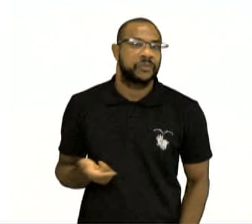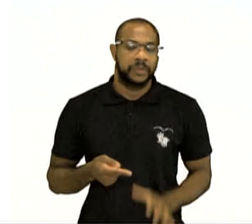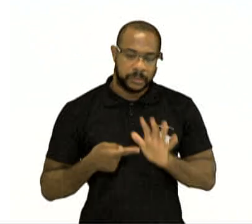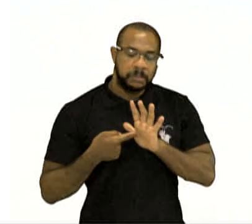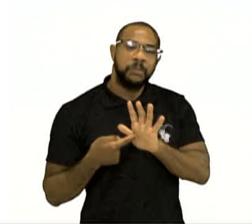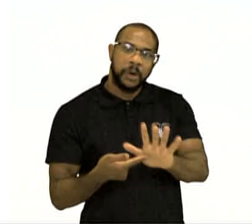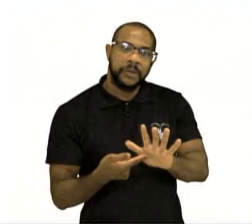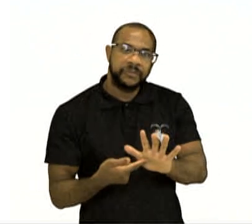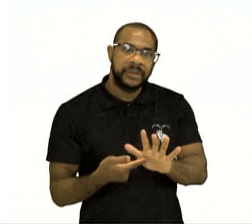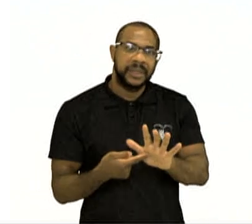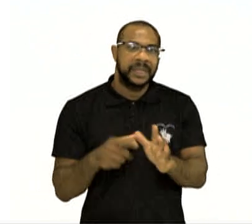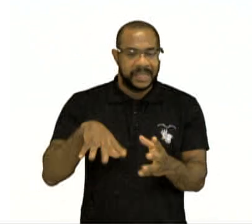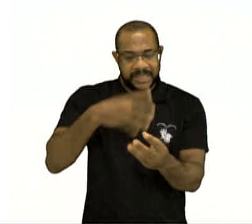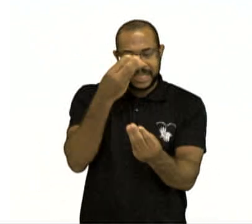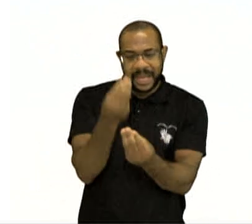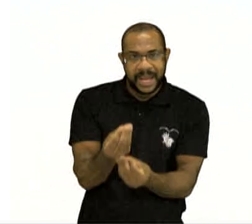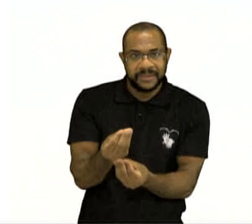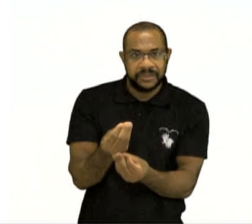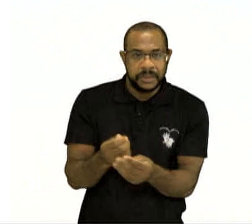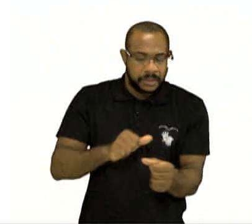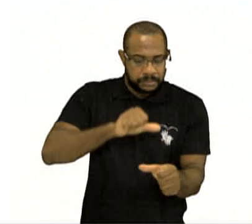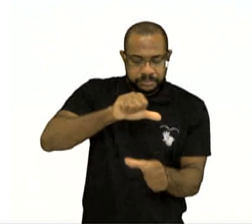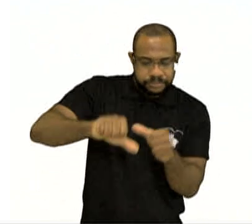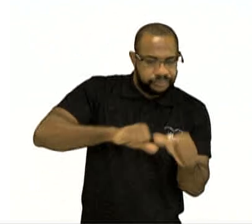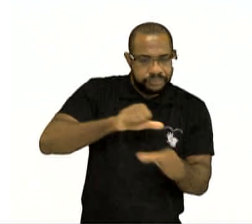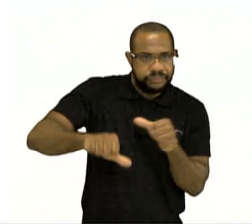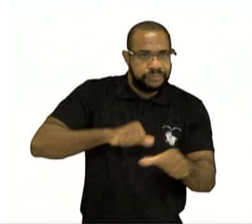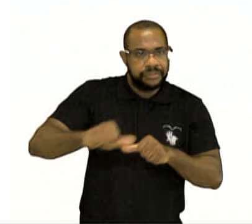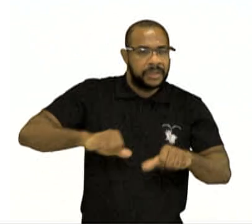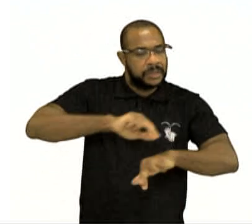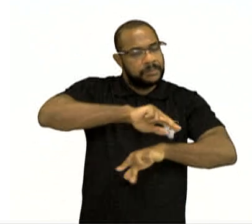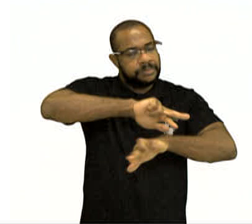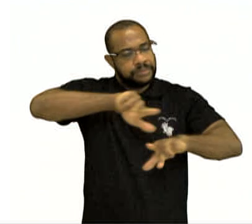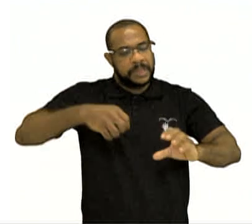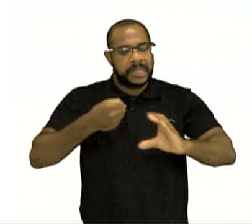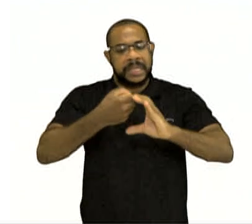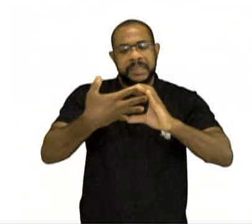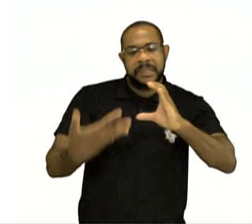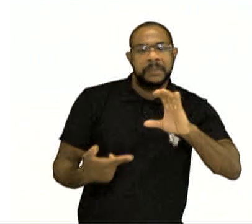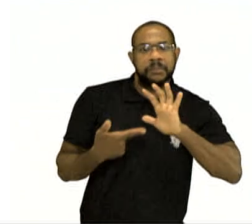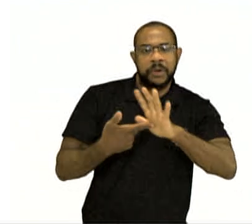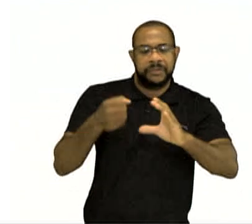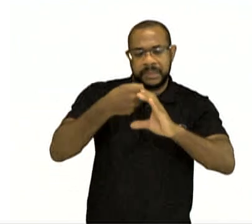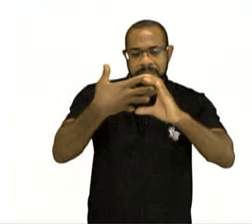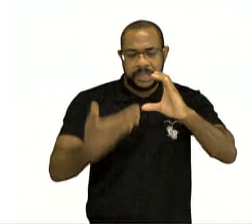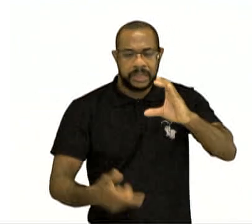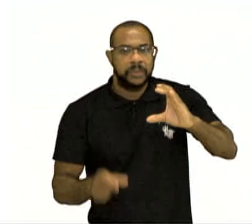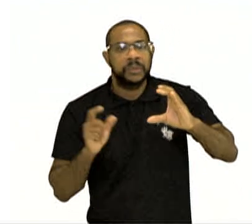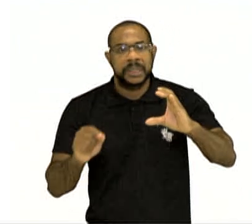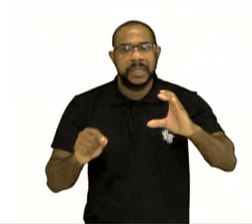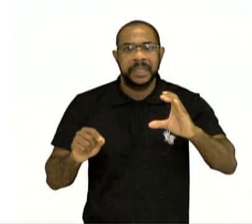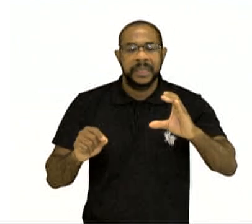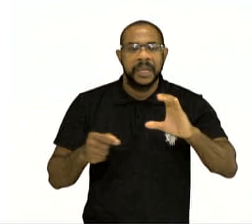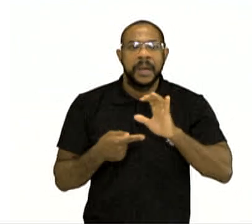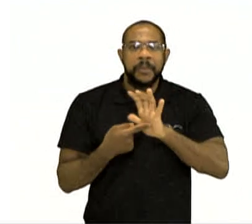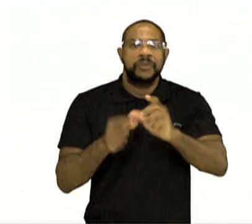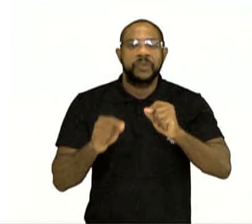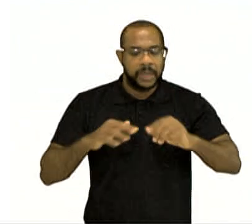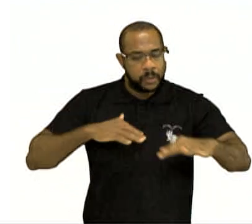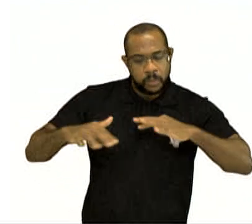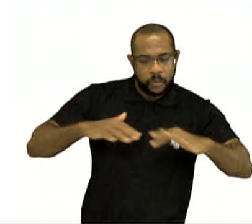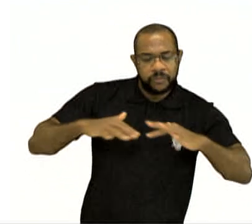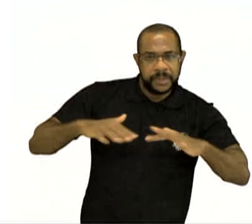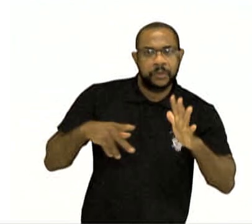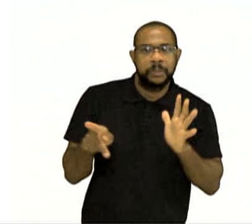arte se transformou inúmeras vezes, caracterizando e definindo os movimentos